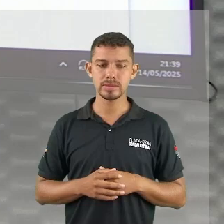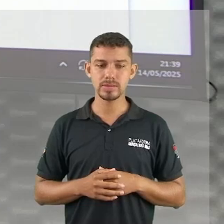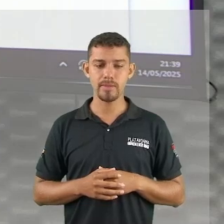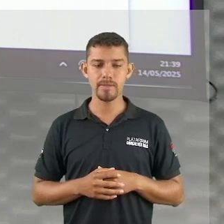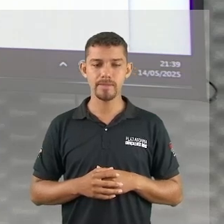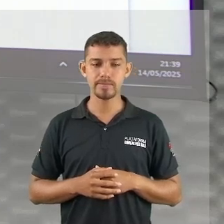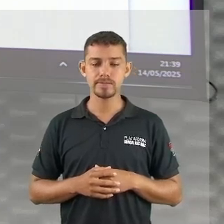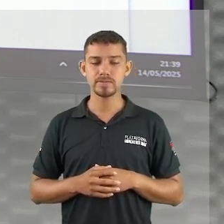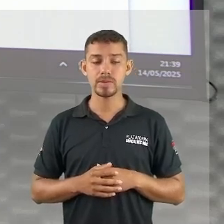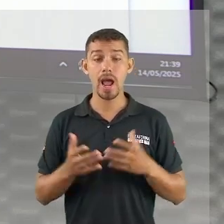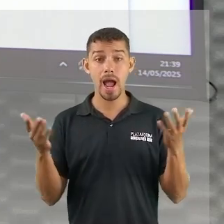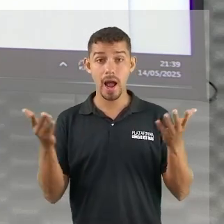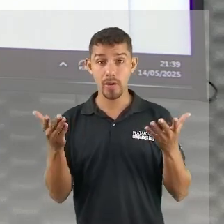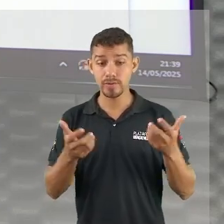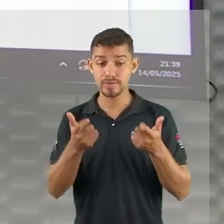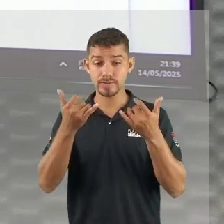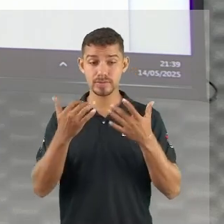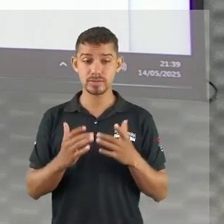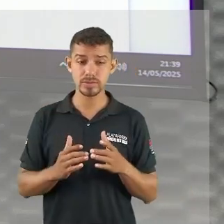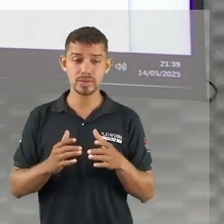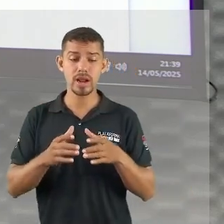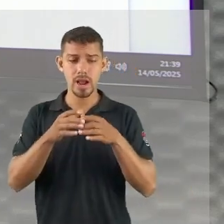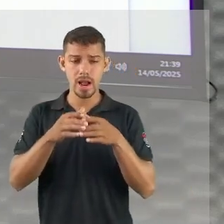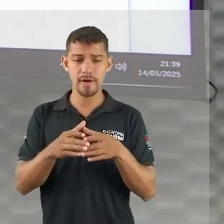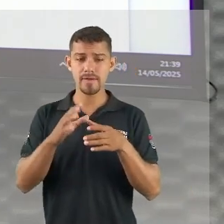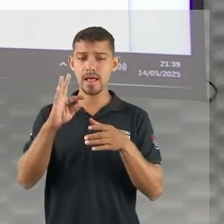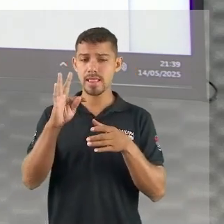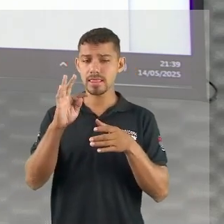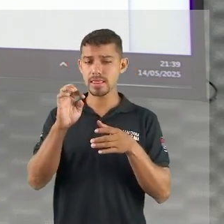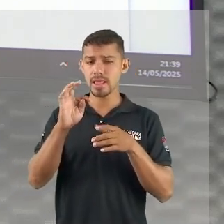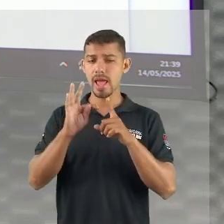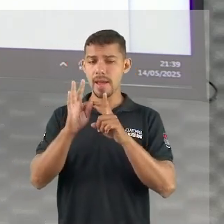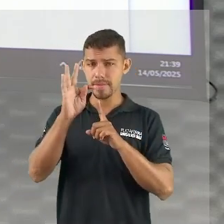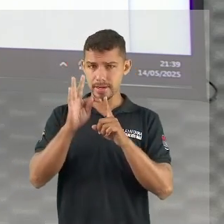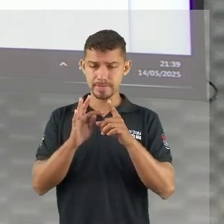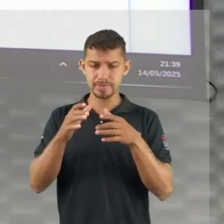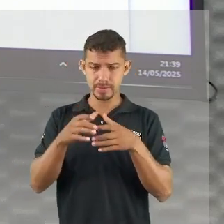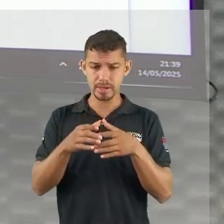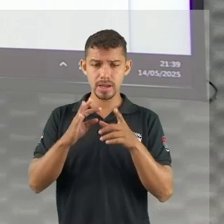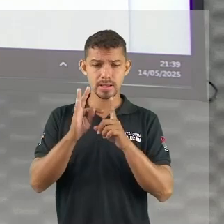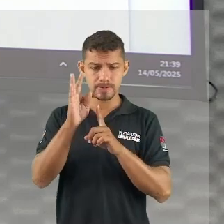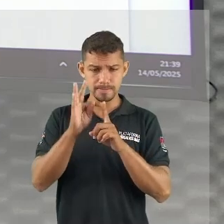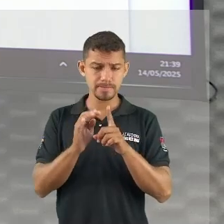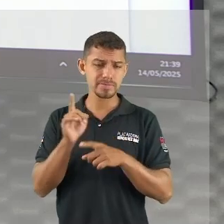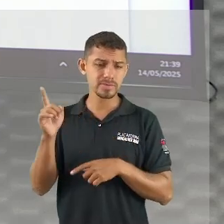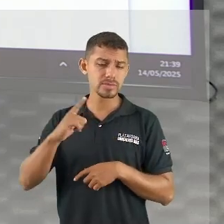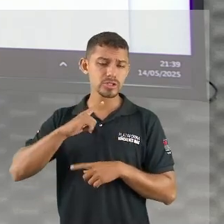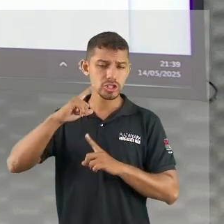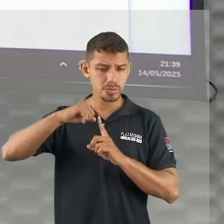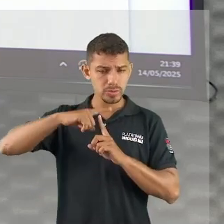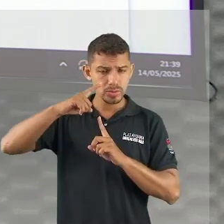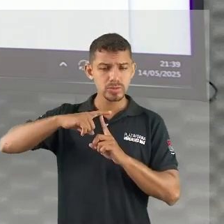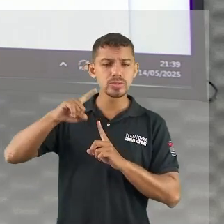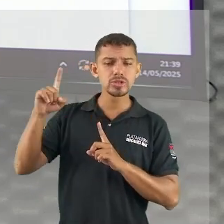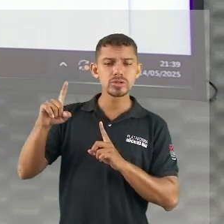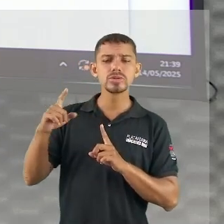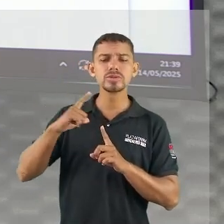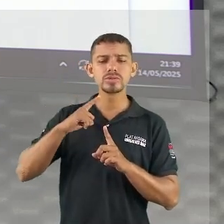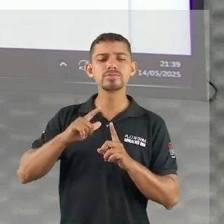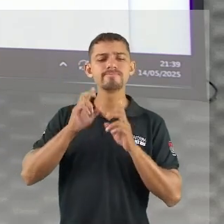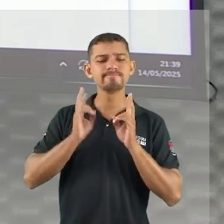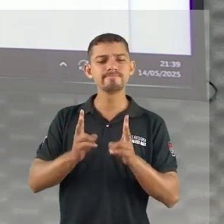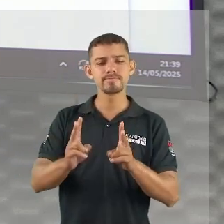Olha só, agora vamos falar da garrafa térmica aí, rapidão. A garrafa térmica é um tipo de garrafa que consegue manter os